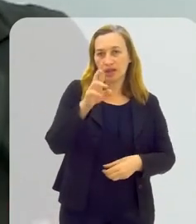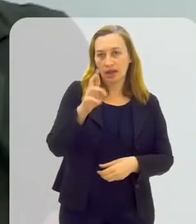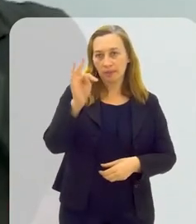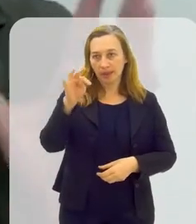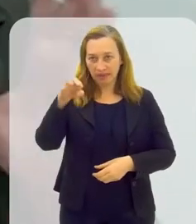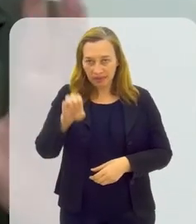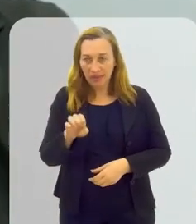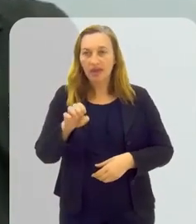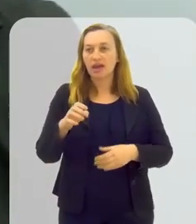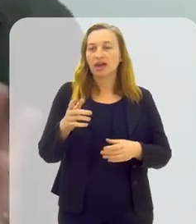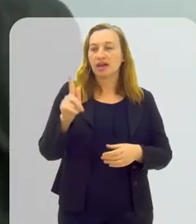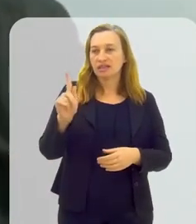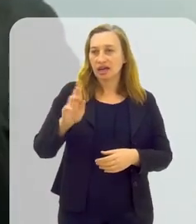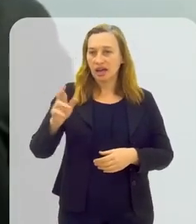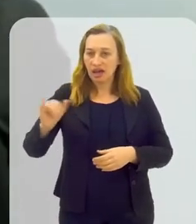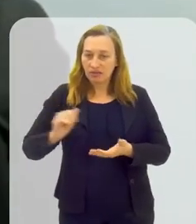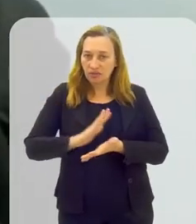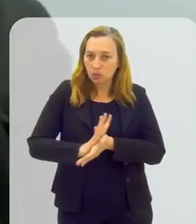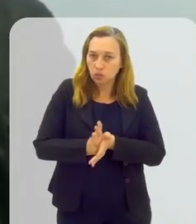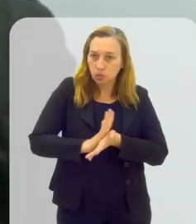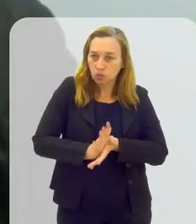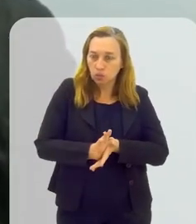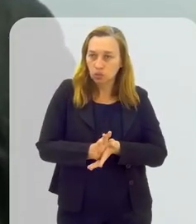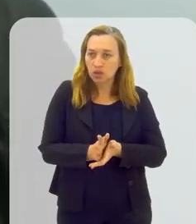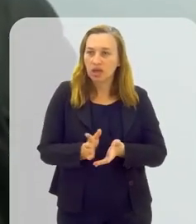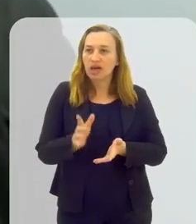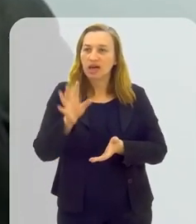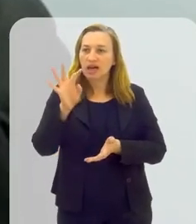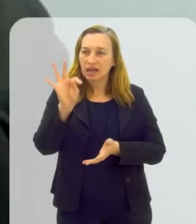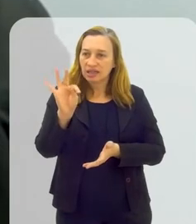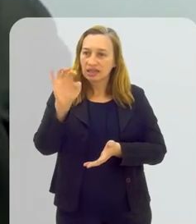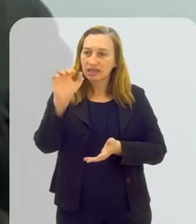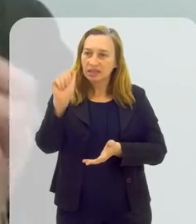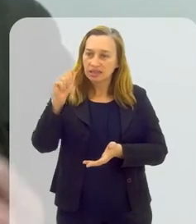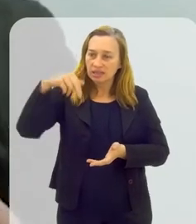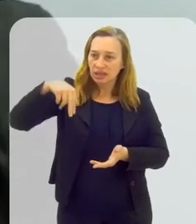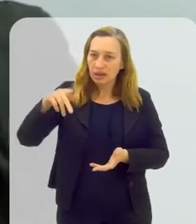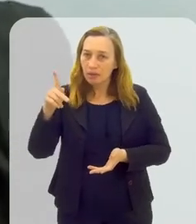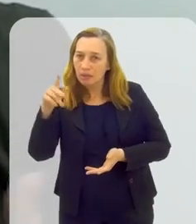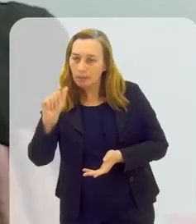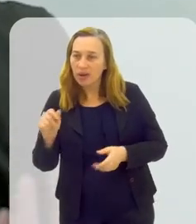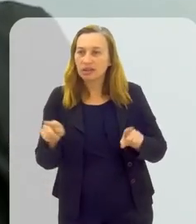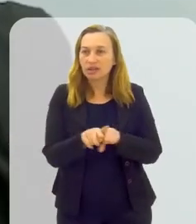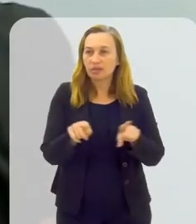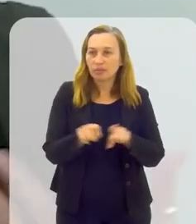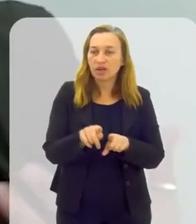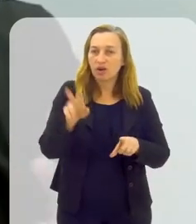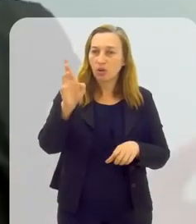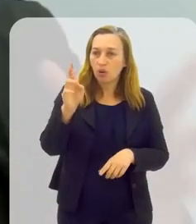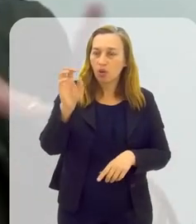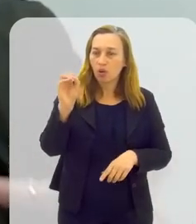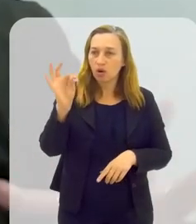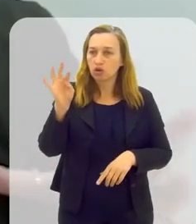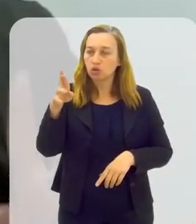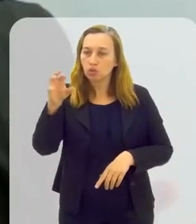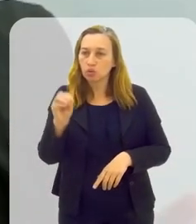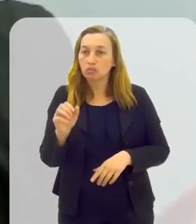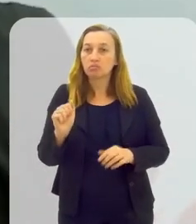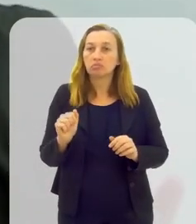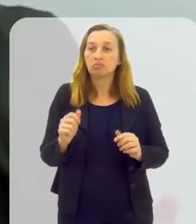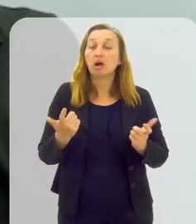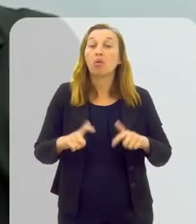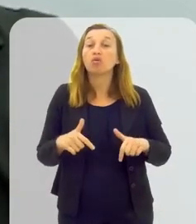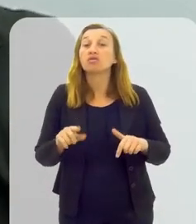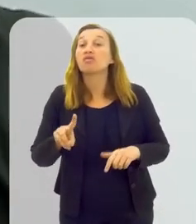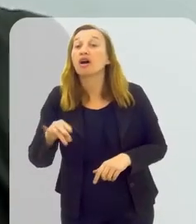repete né as garrafas elas são a tampa e o rótulo como é que como é que onde é Para onde eles